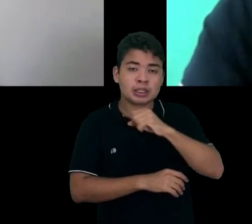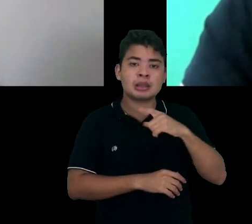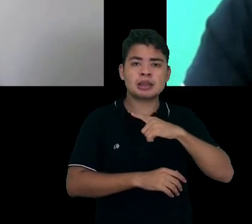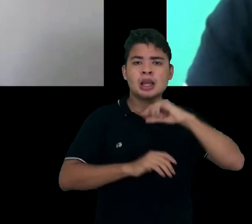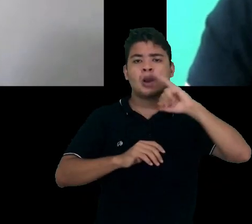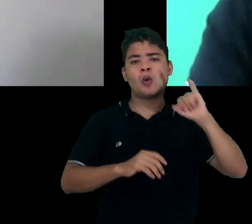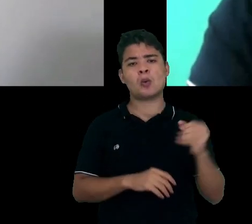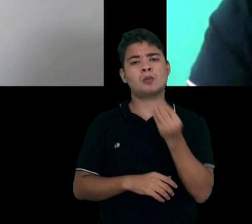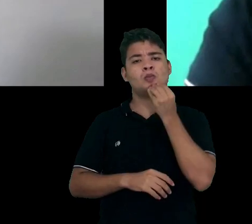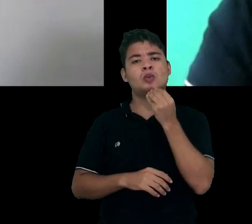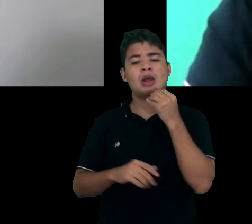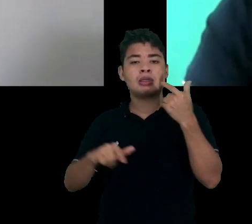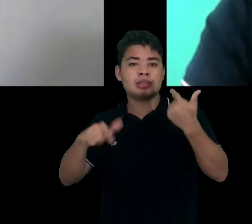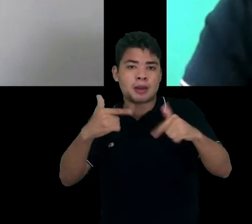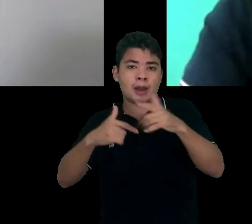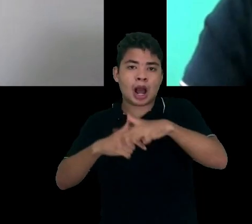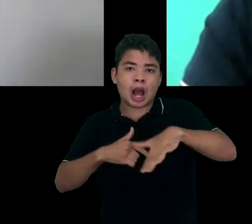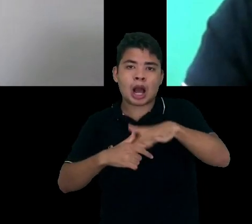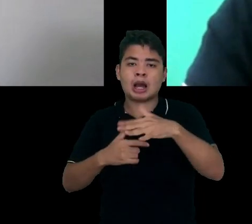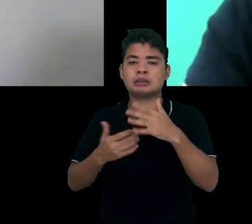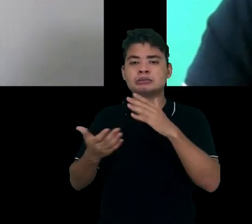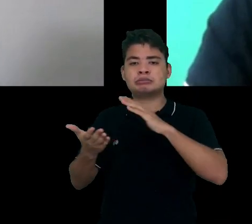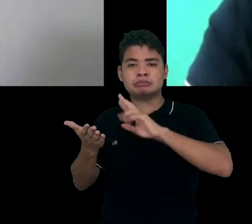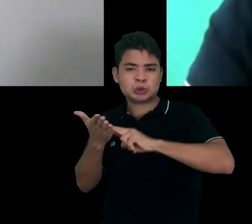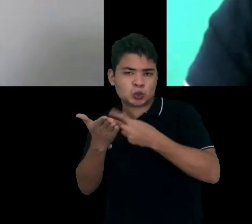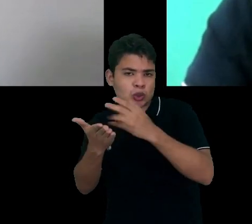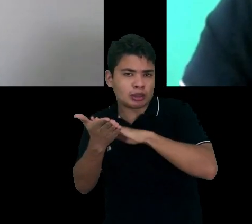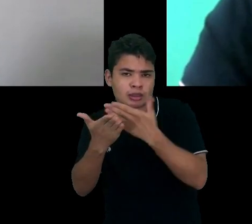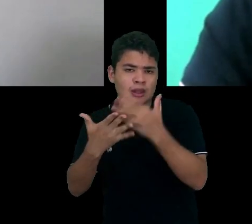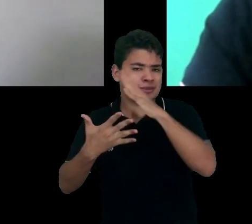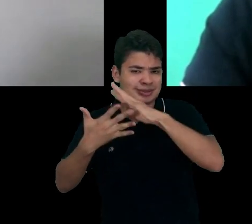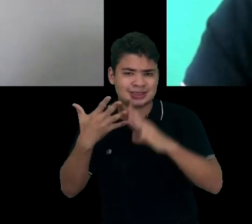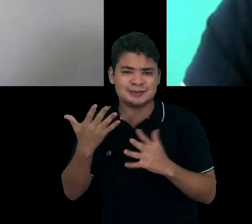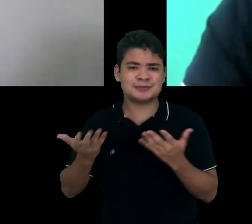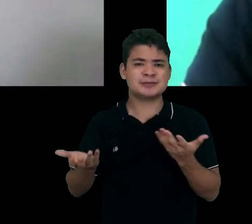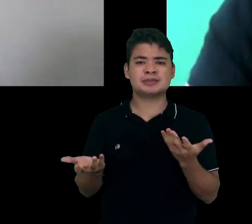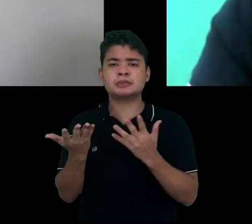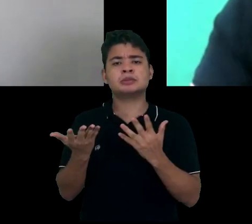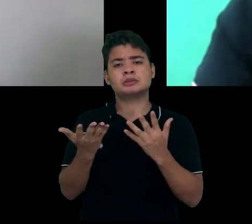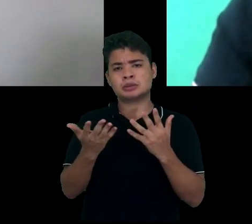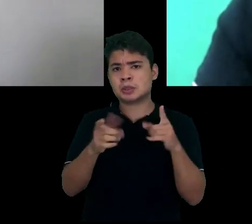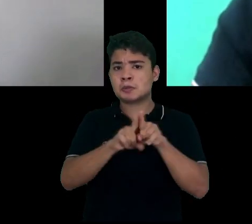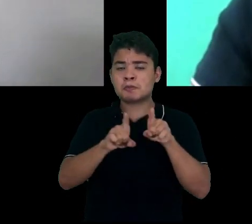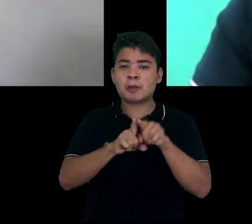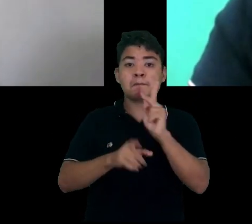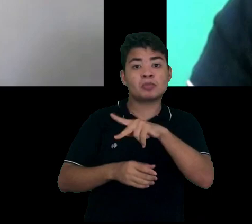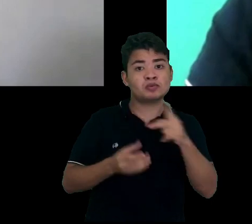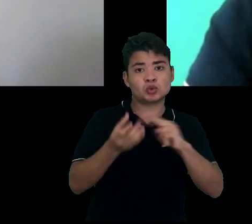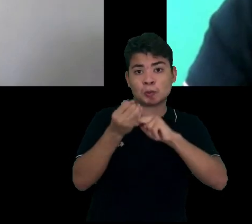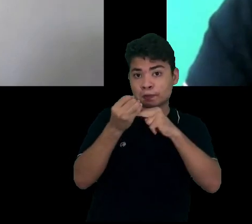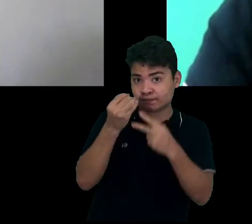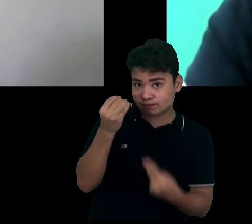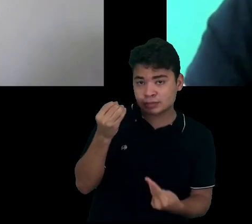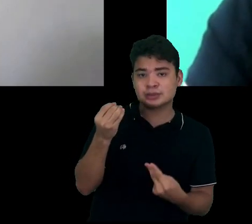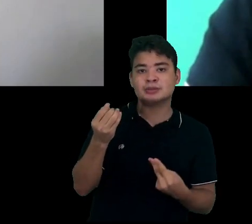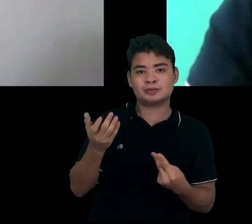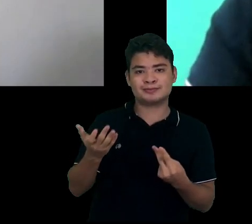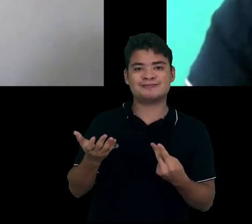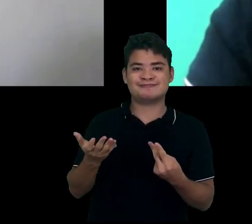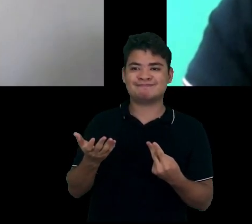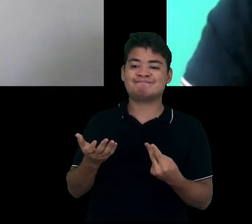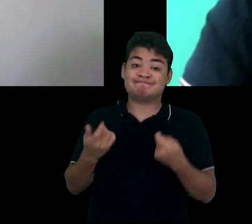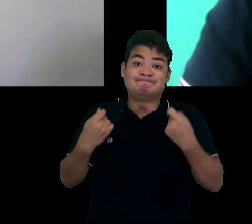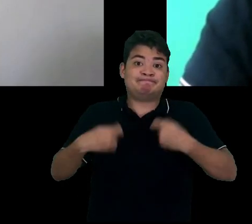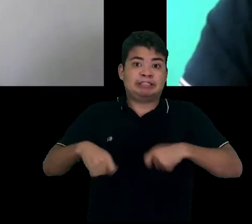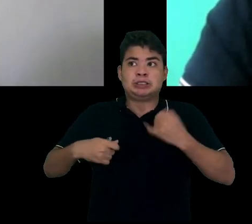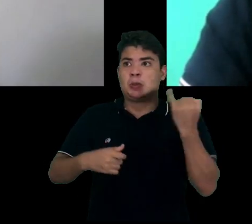a oportunidade de trabalhar na área como tradutor e intérprete de Libras, professores bilíngues que são cada vez